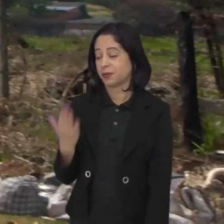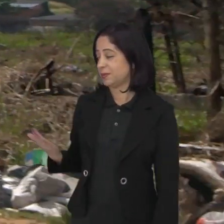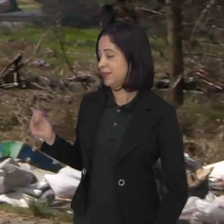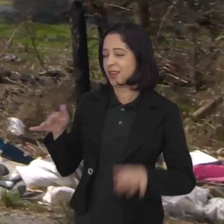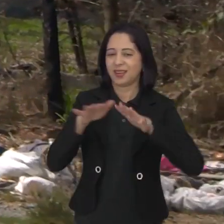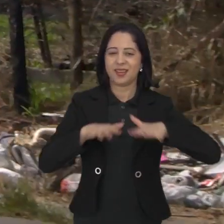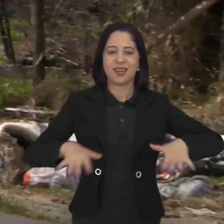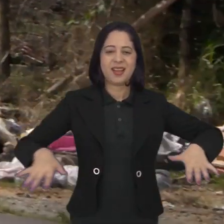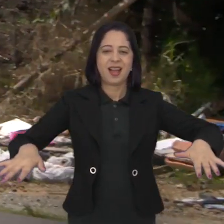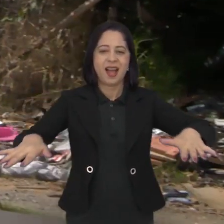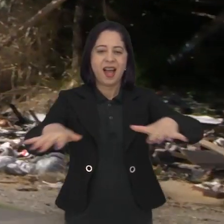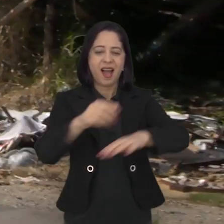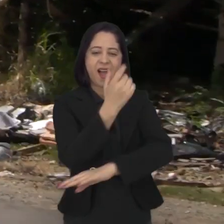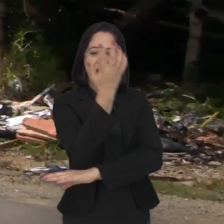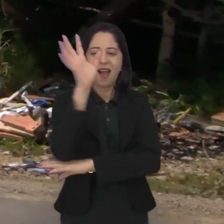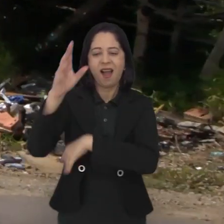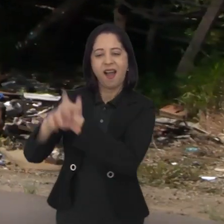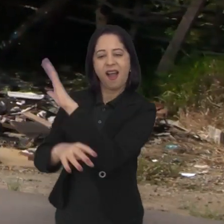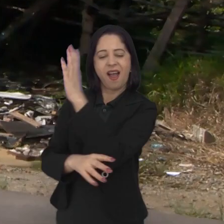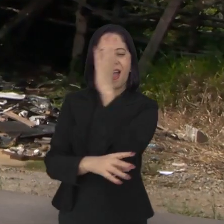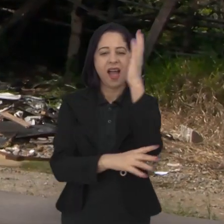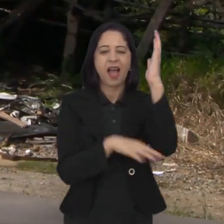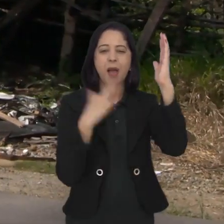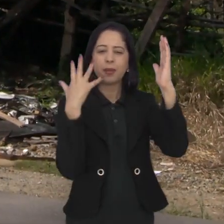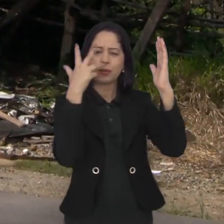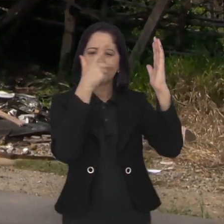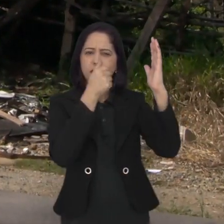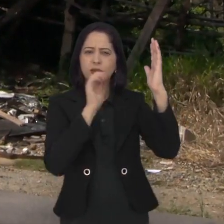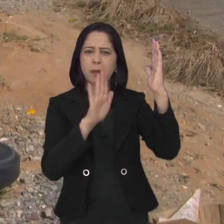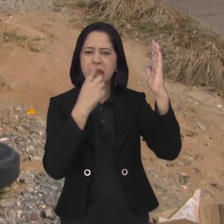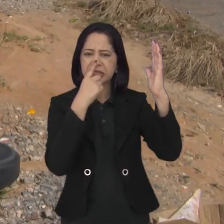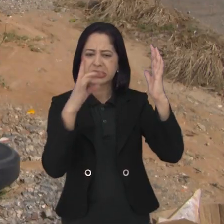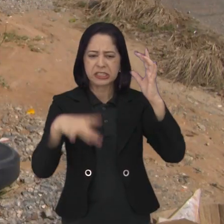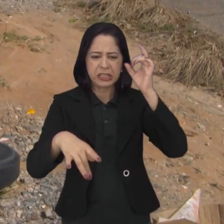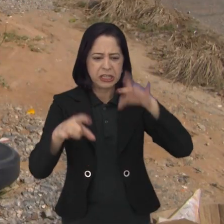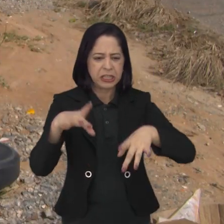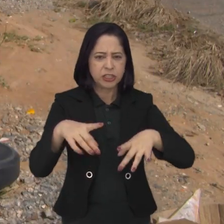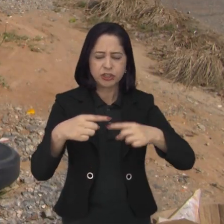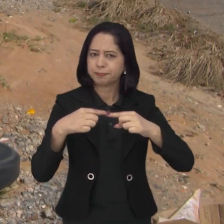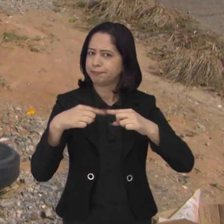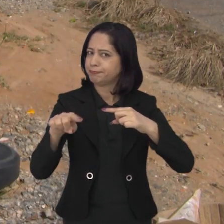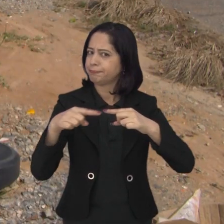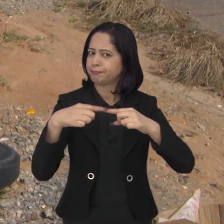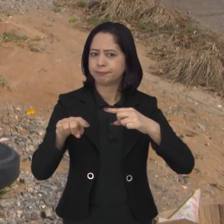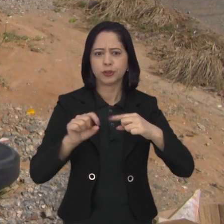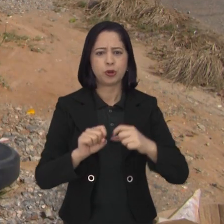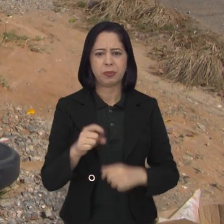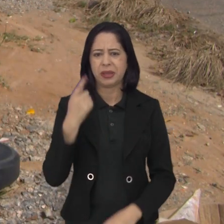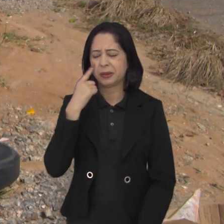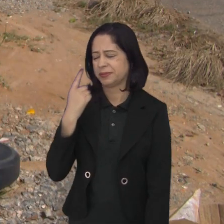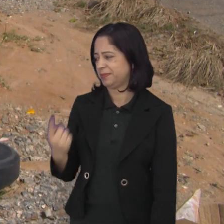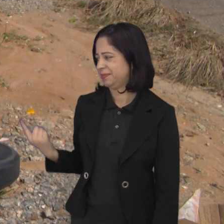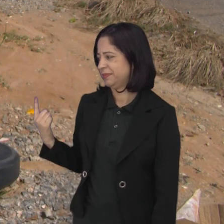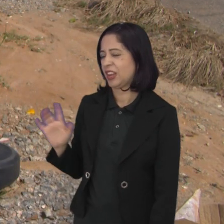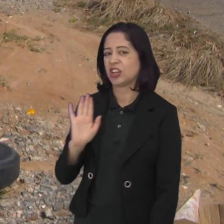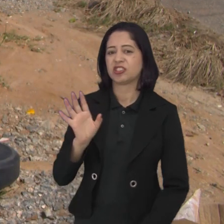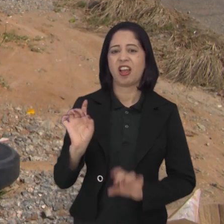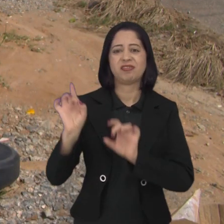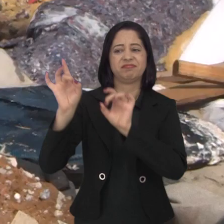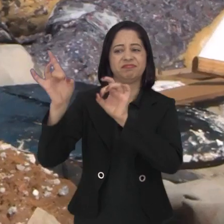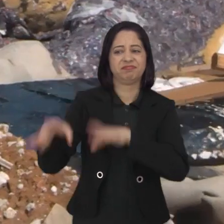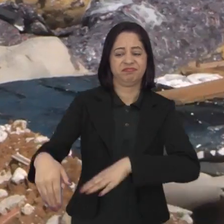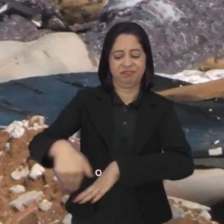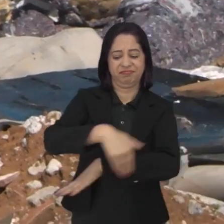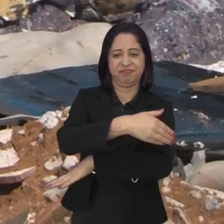horizonte verde, materiais que não combinam nada com o lugar. No Jardim São José, o lixo foi abandonado às margens da